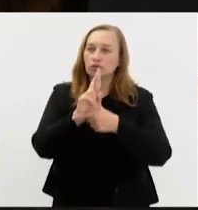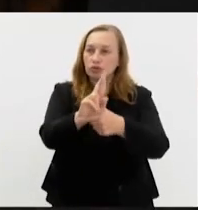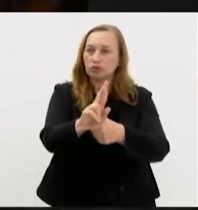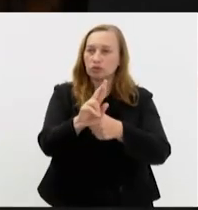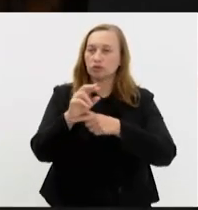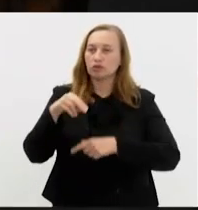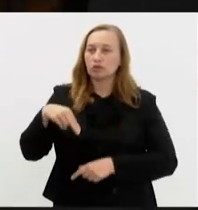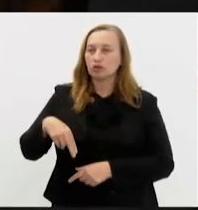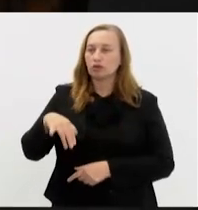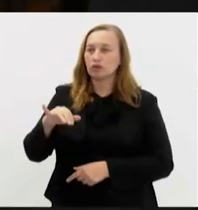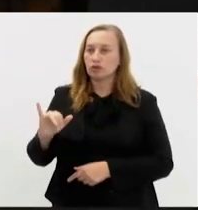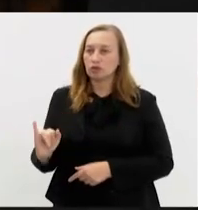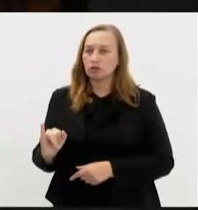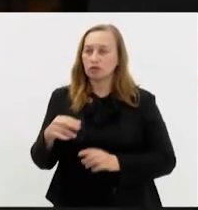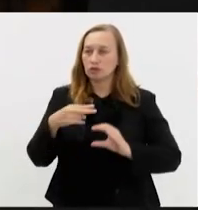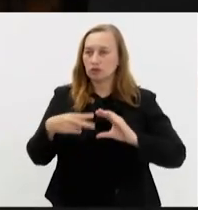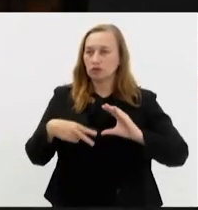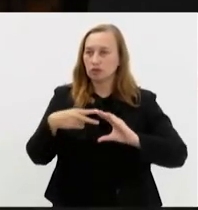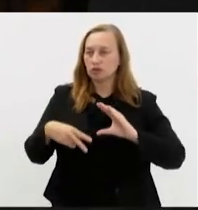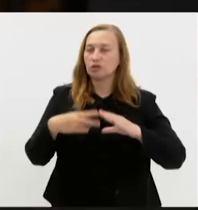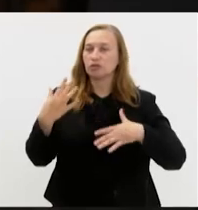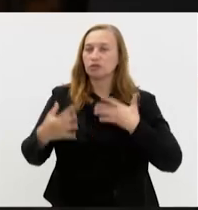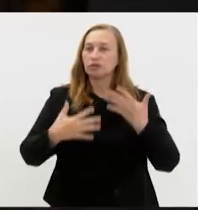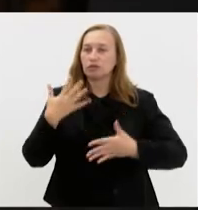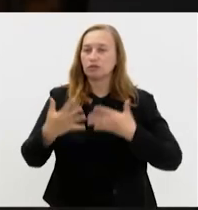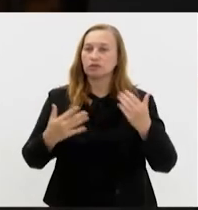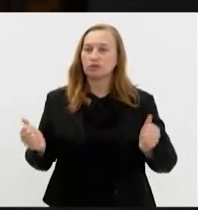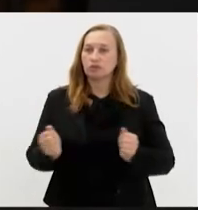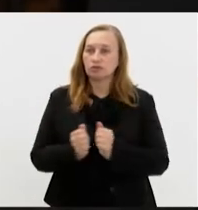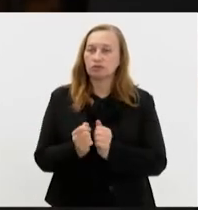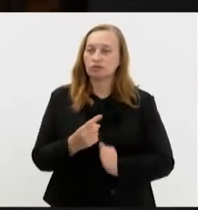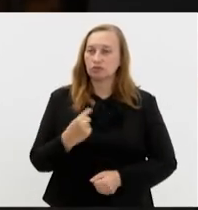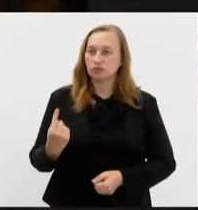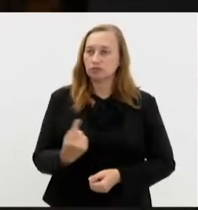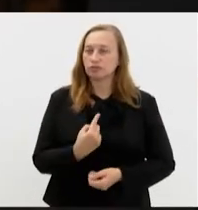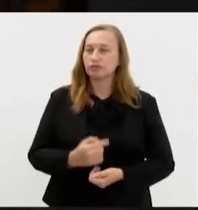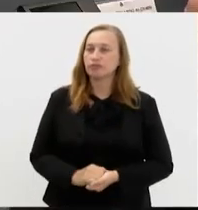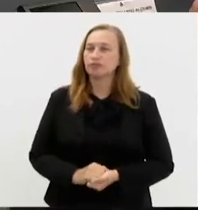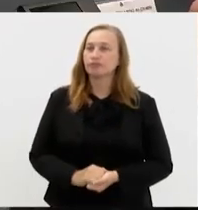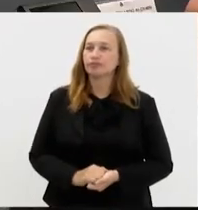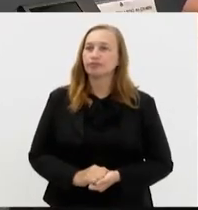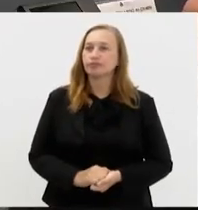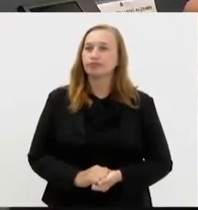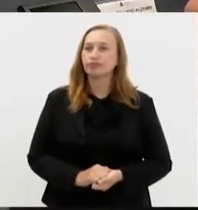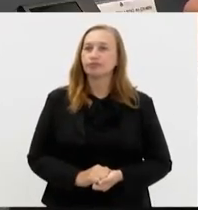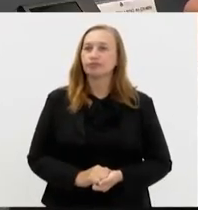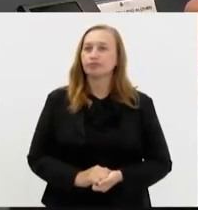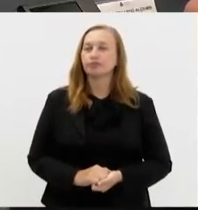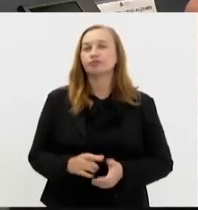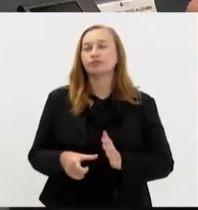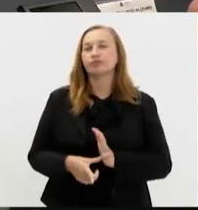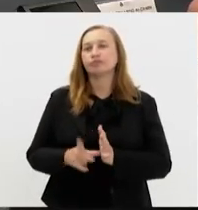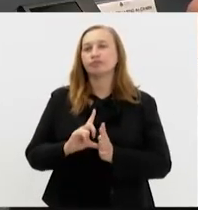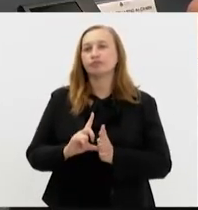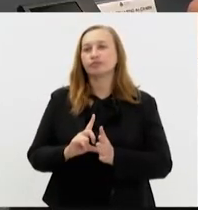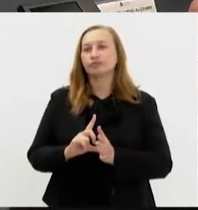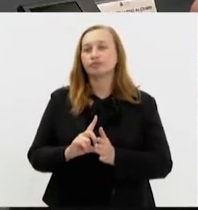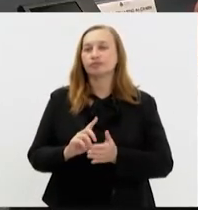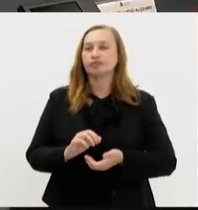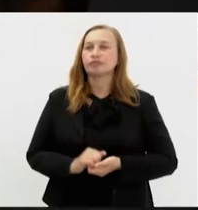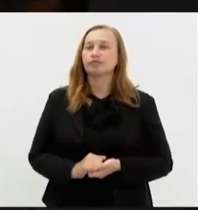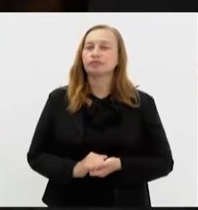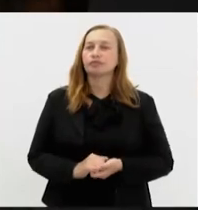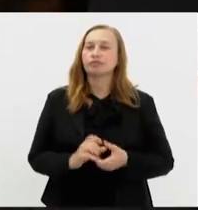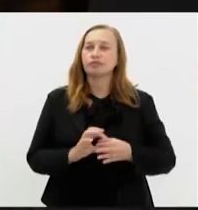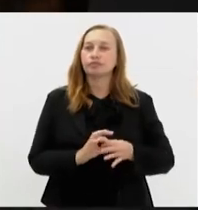Iguaçu dizer que é uma alegria ter vossa excelência aqui conosco eu antes de passar a palavra pra